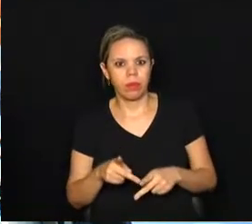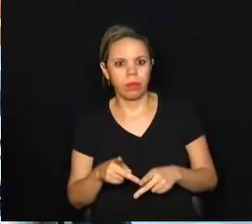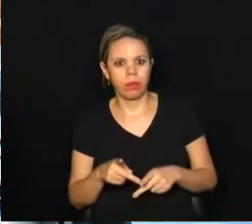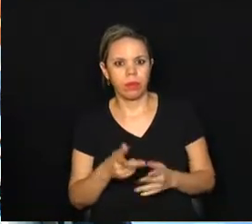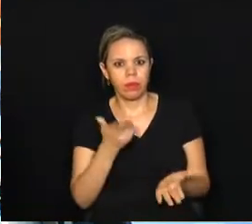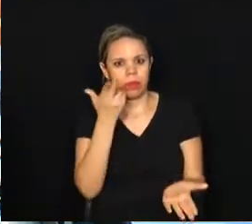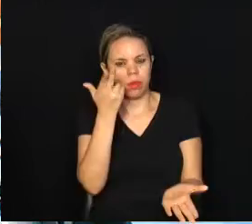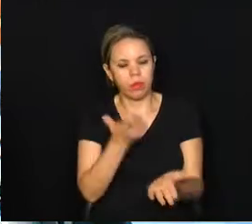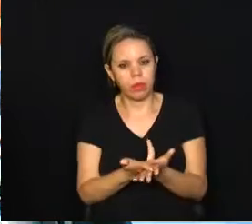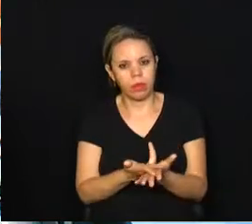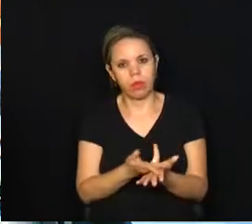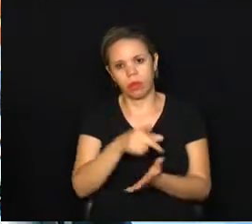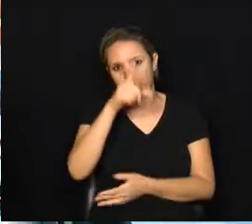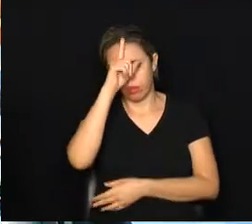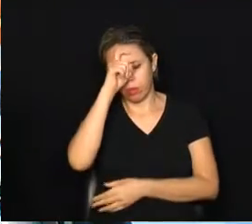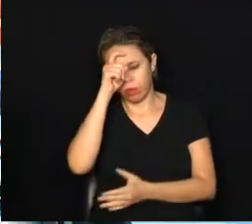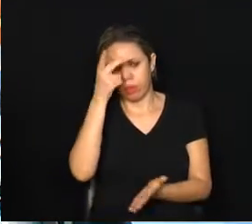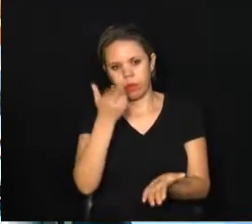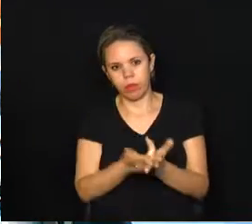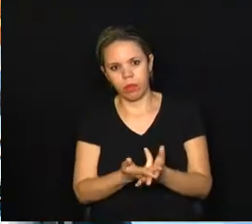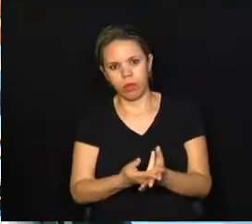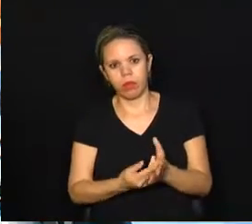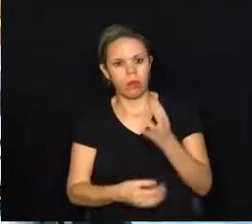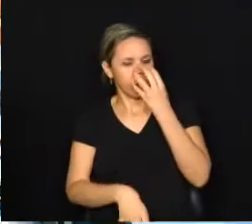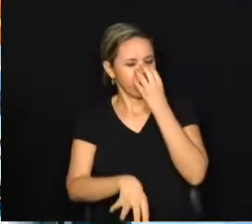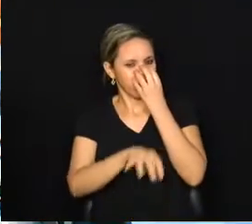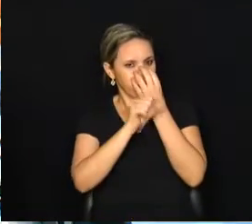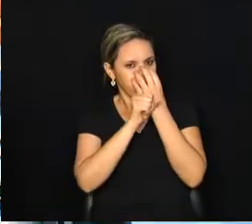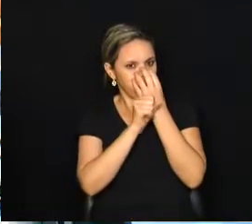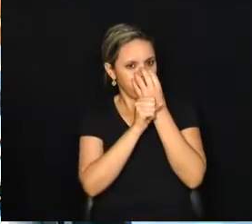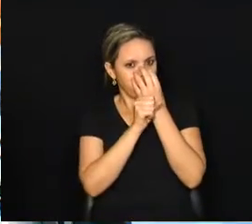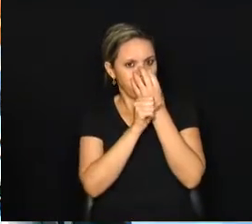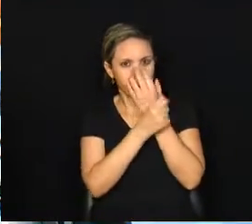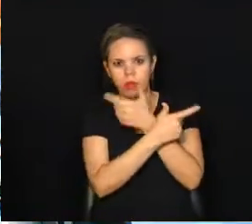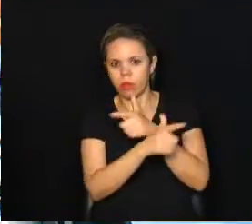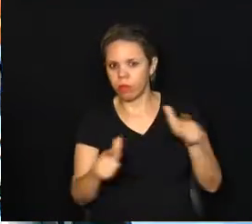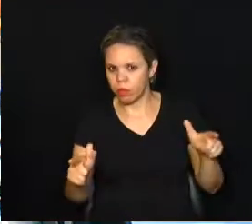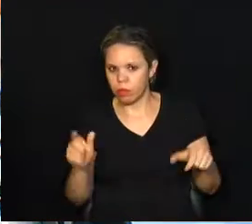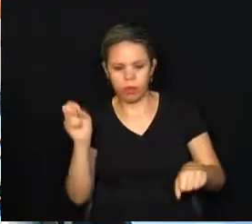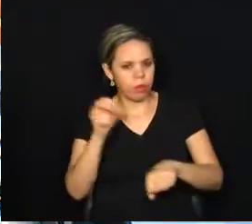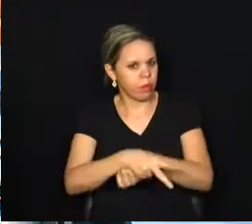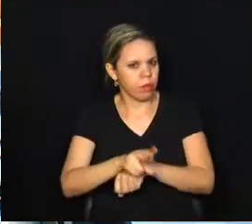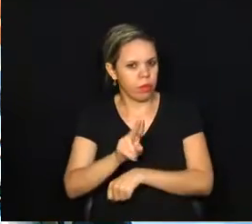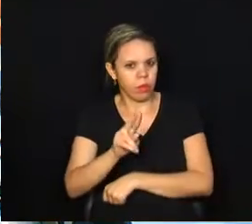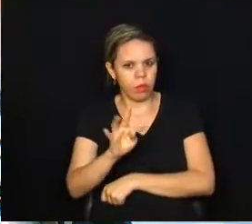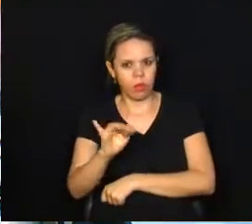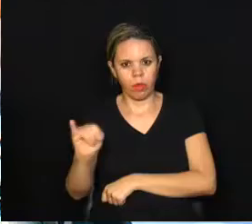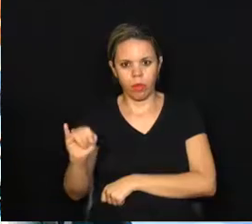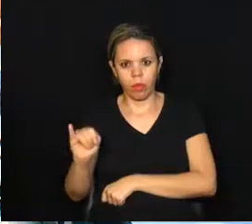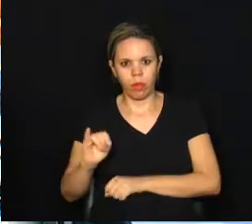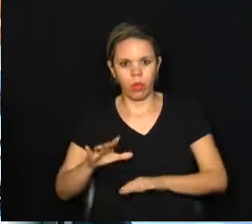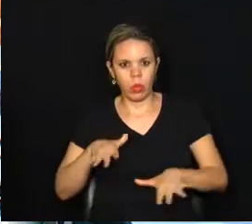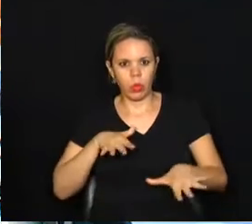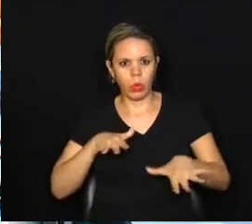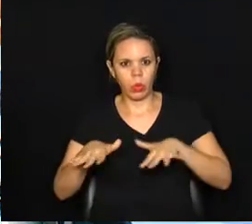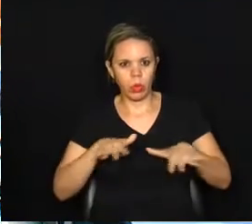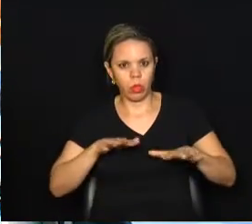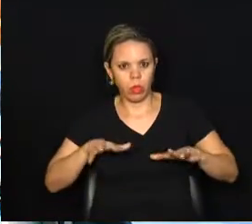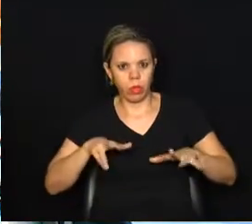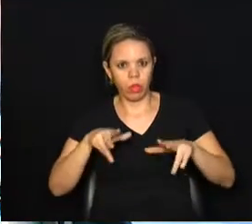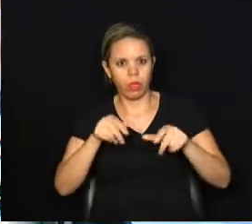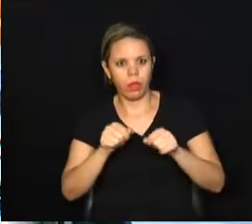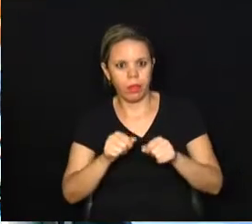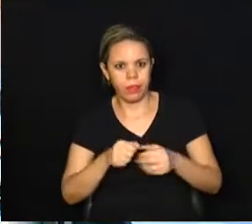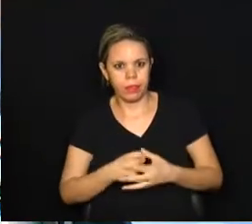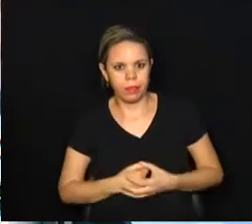entubados no pronto-socorro, 100 vagas de UTI, então teve que fazer todo um movimento